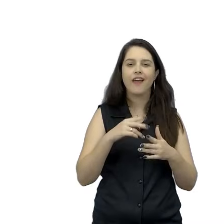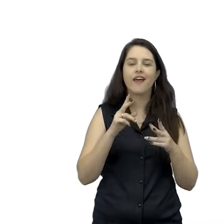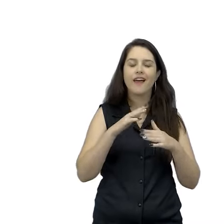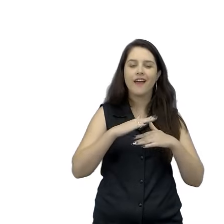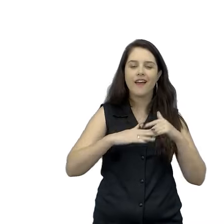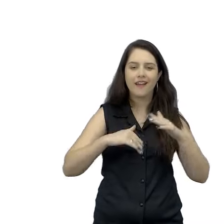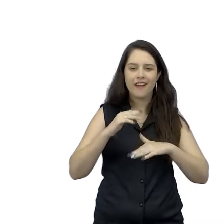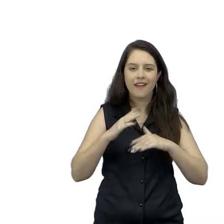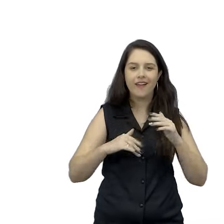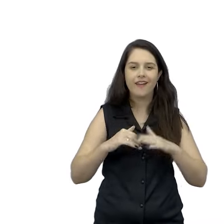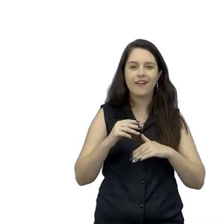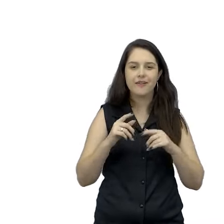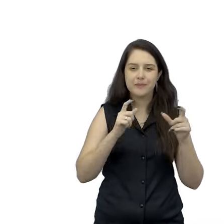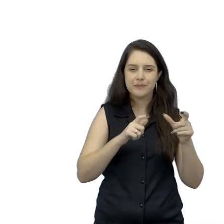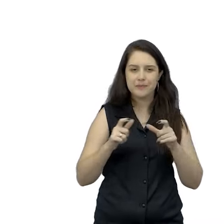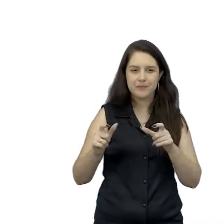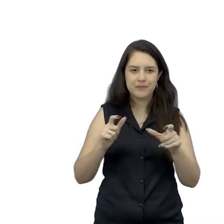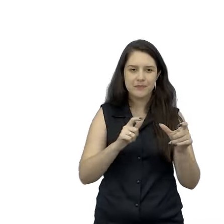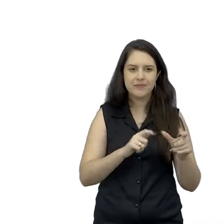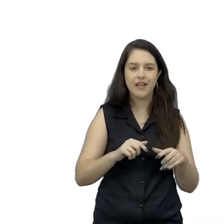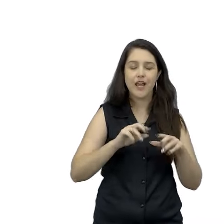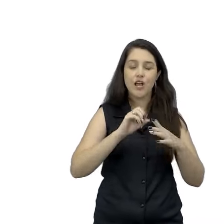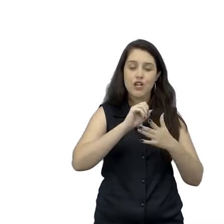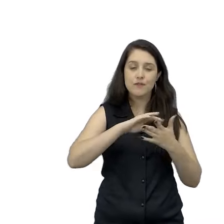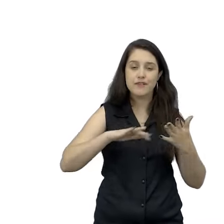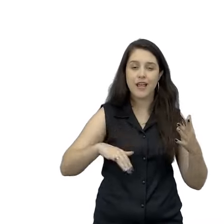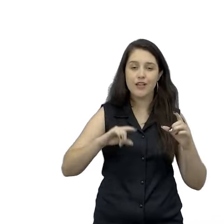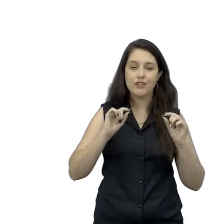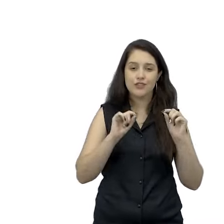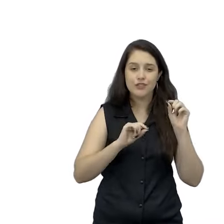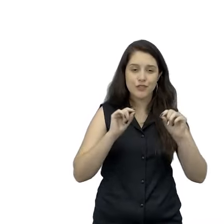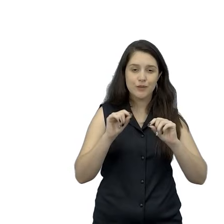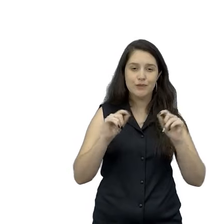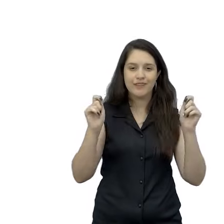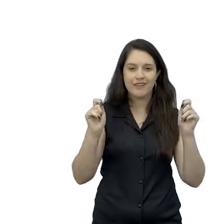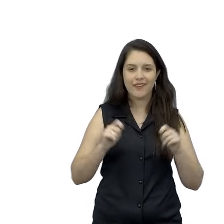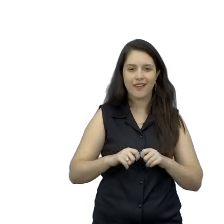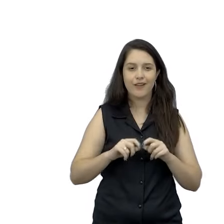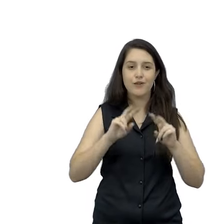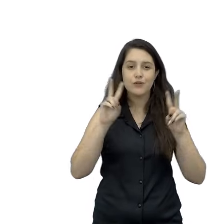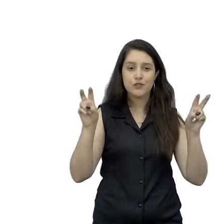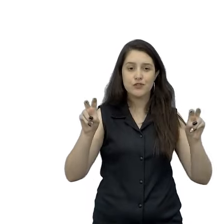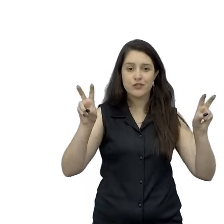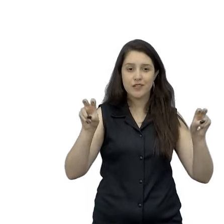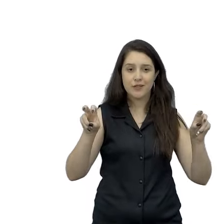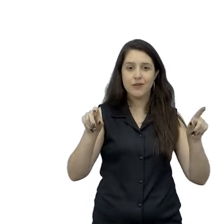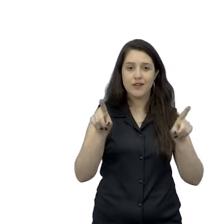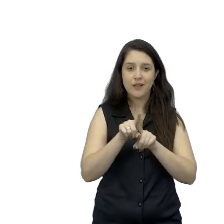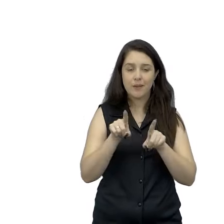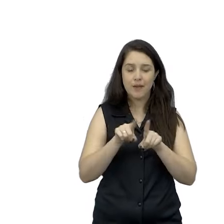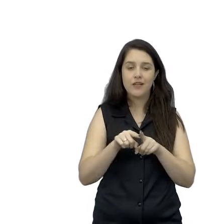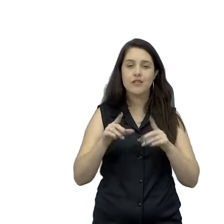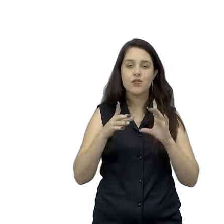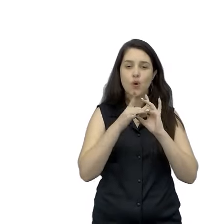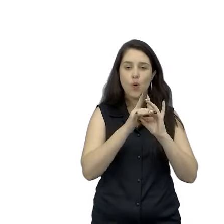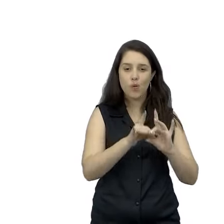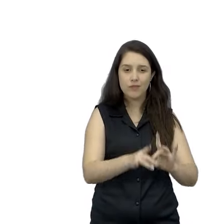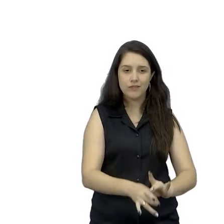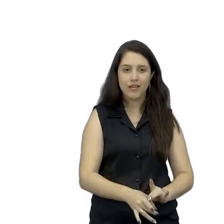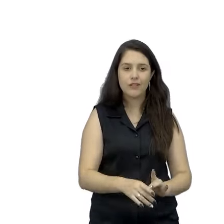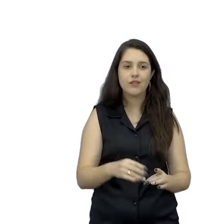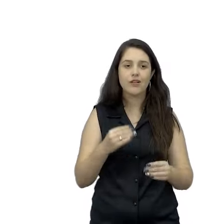textuais, até os gêneros digitais também, né? Que agora eles utilizam bastante nesse contexto, ainda mais nesse período